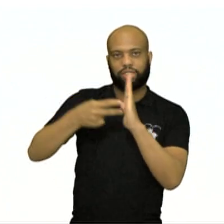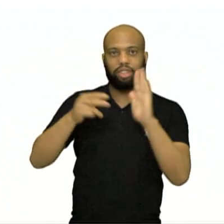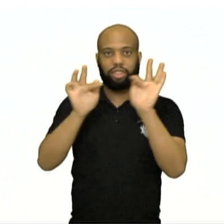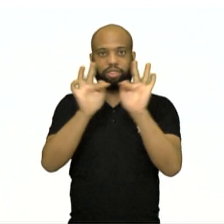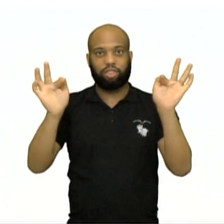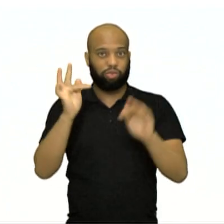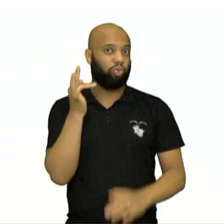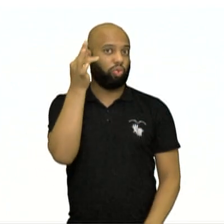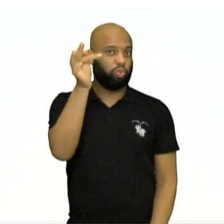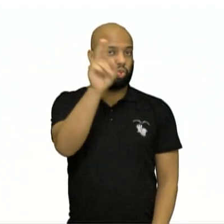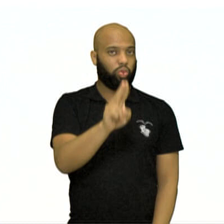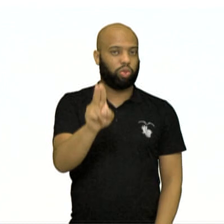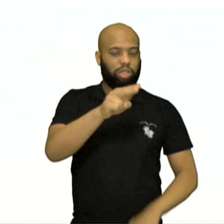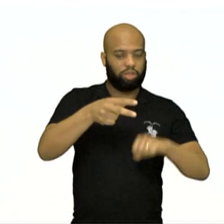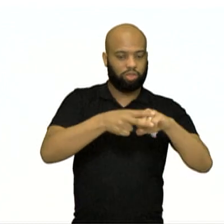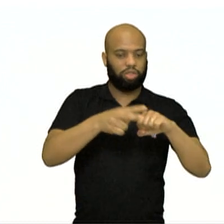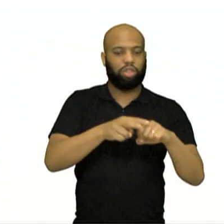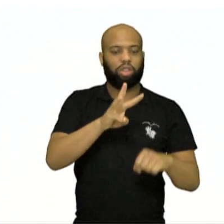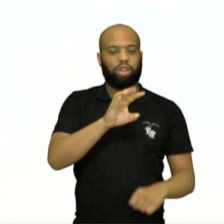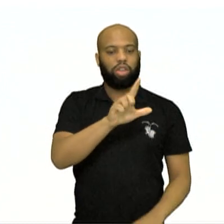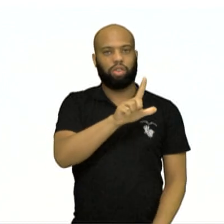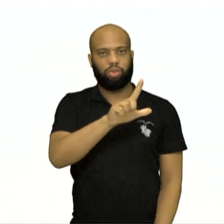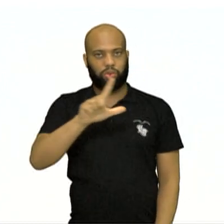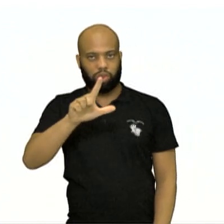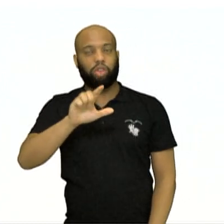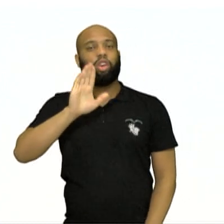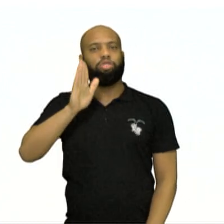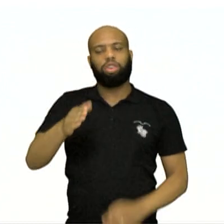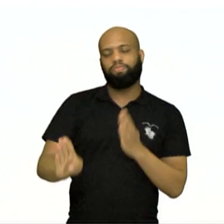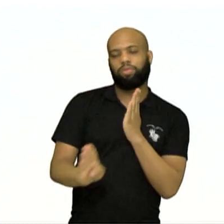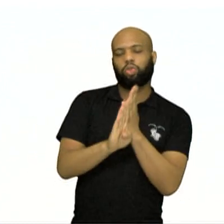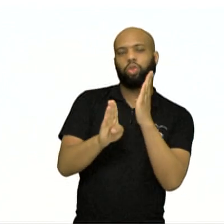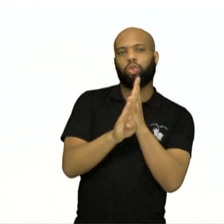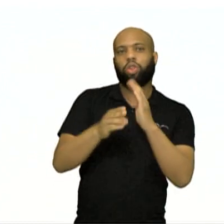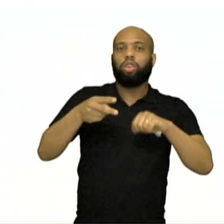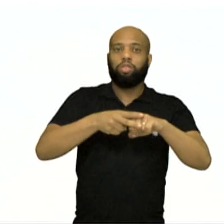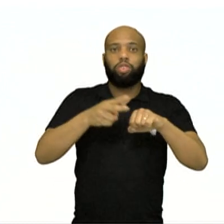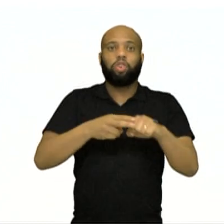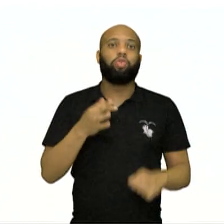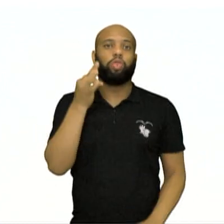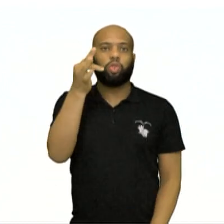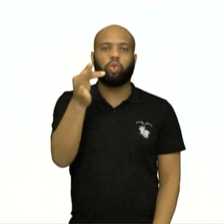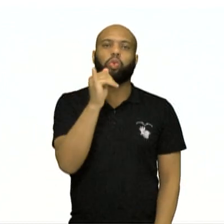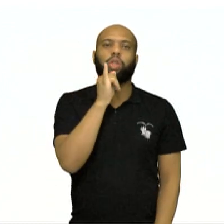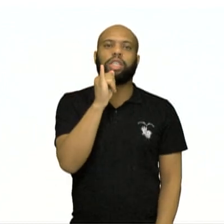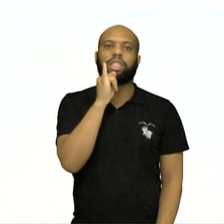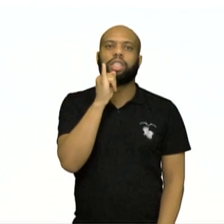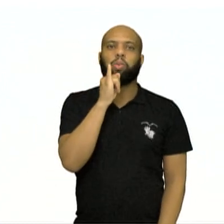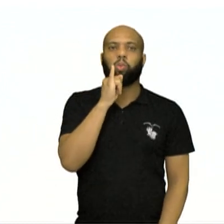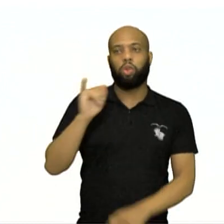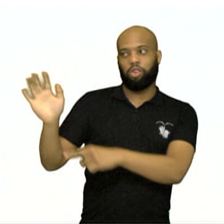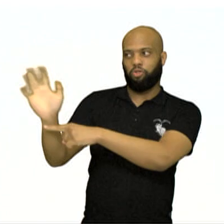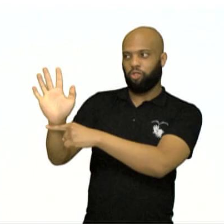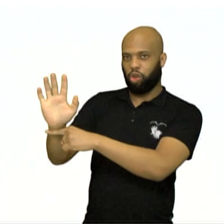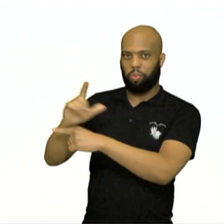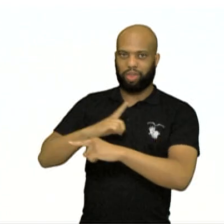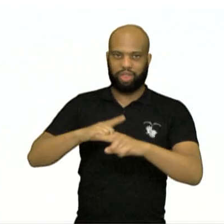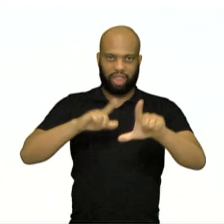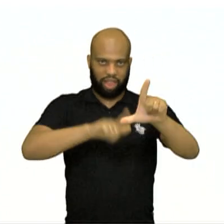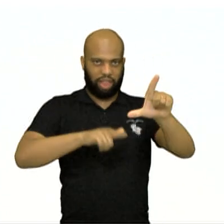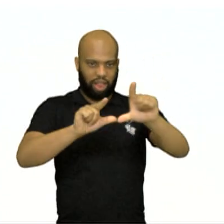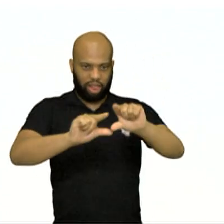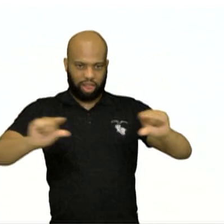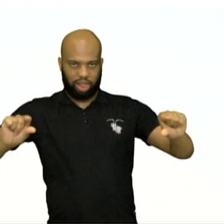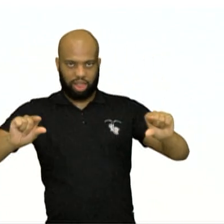futuro com will? Já conseguiu encontrar verbos no futuro em falas de filmes na língua inglesa? So let's